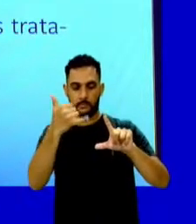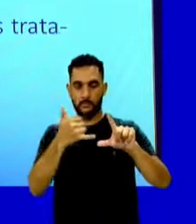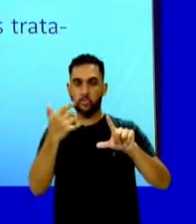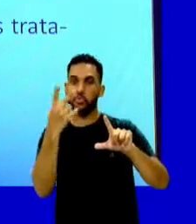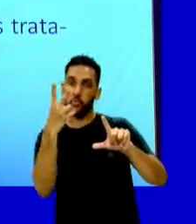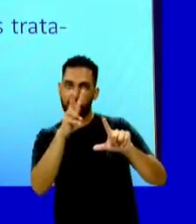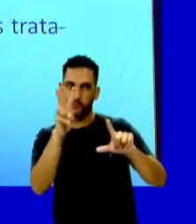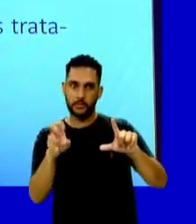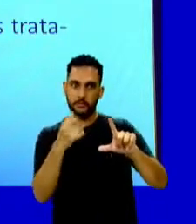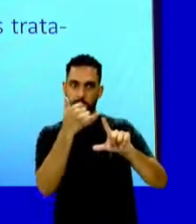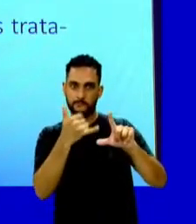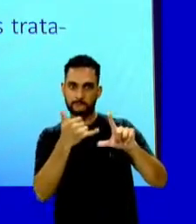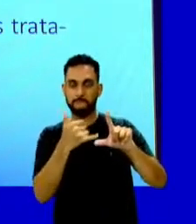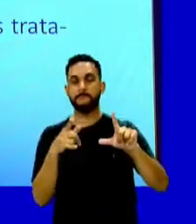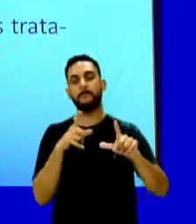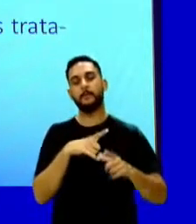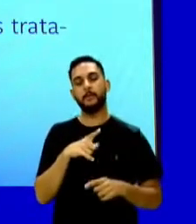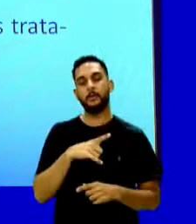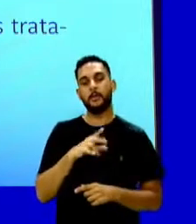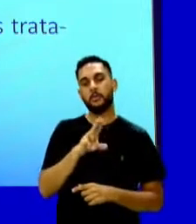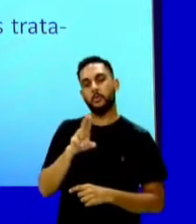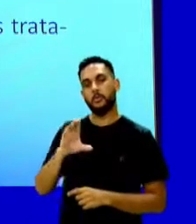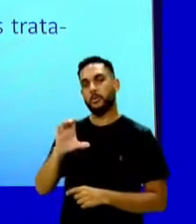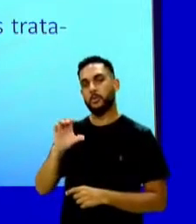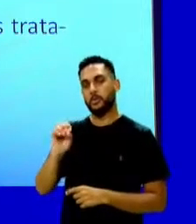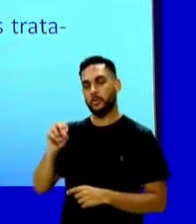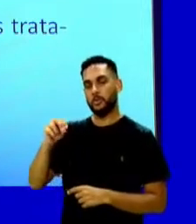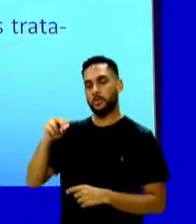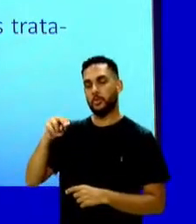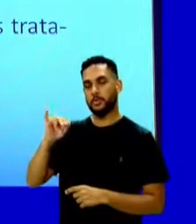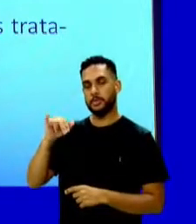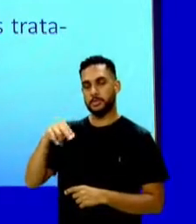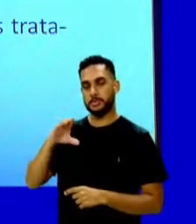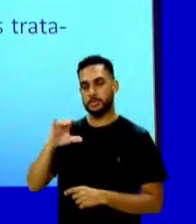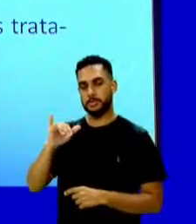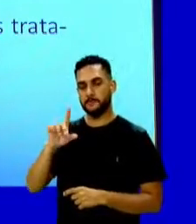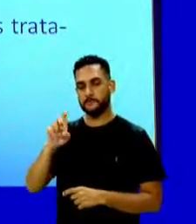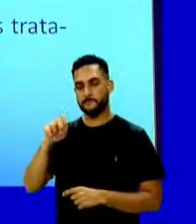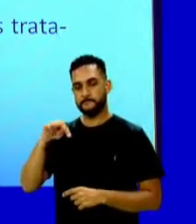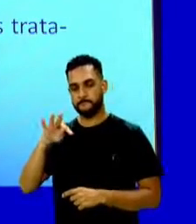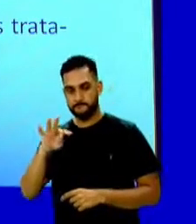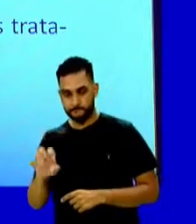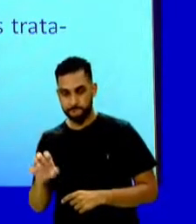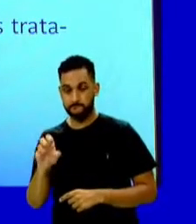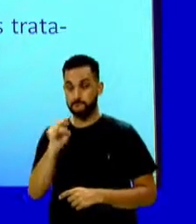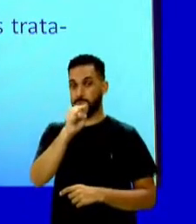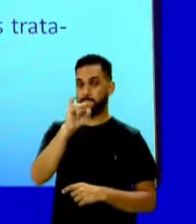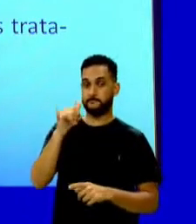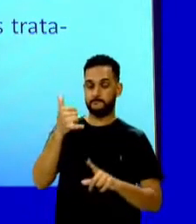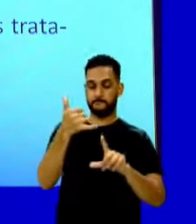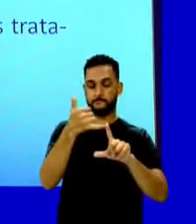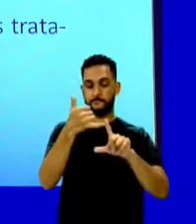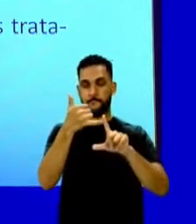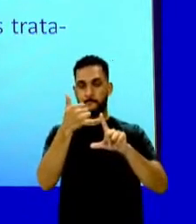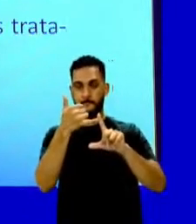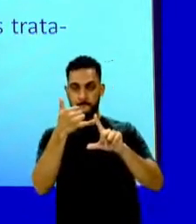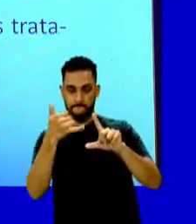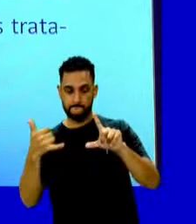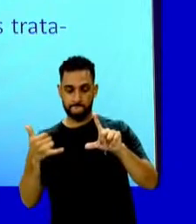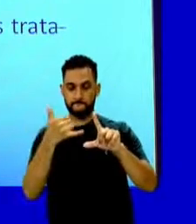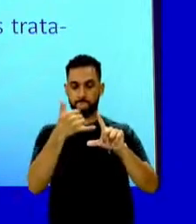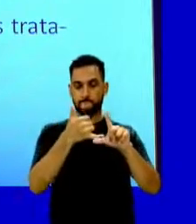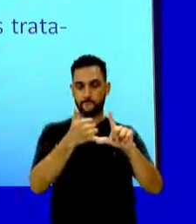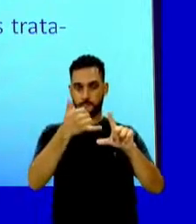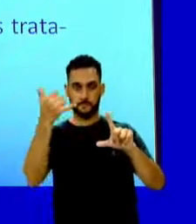porque por dois pontos passa uma única reta Então se eu tenho uma reta r e um RTP e elas passam por